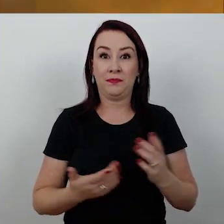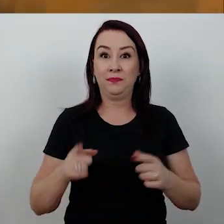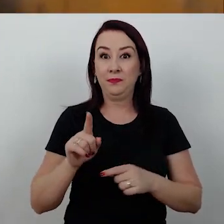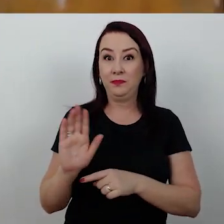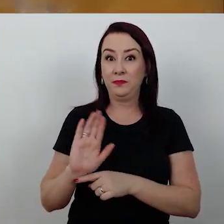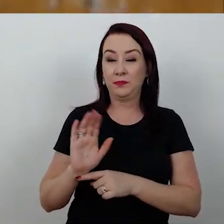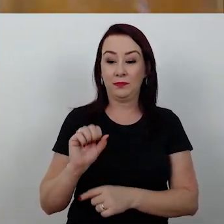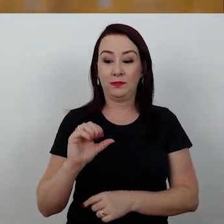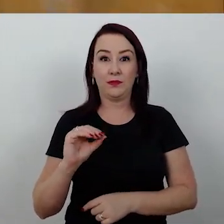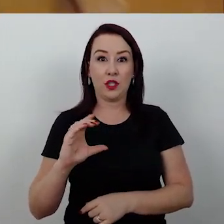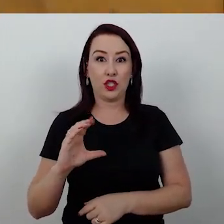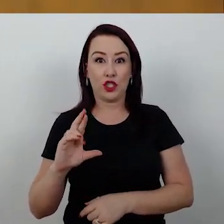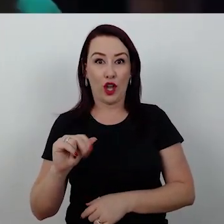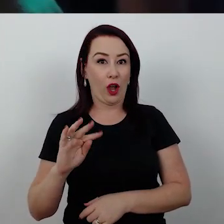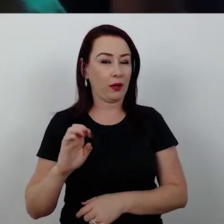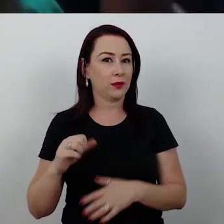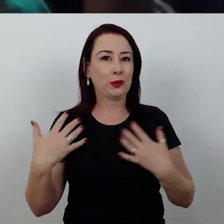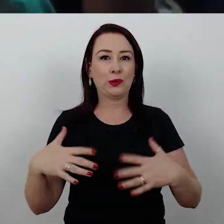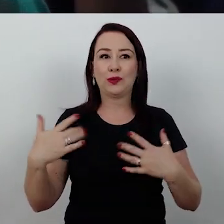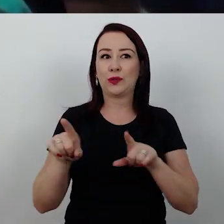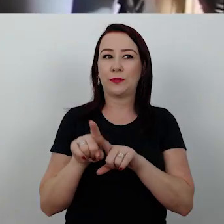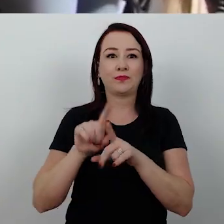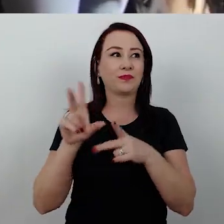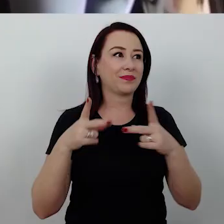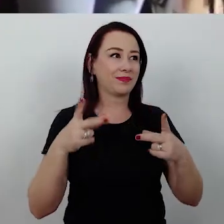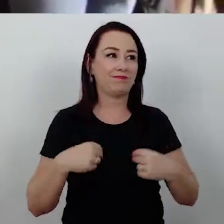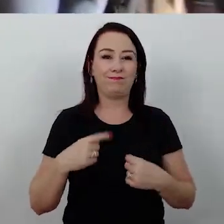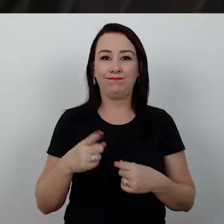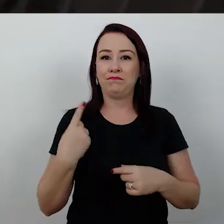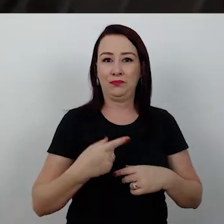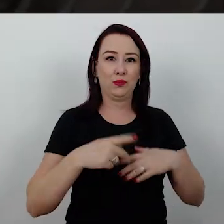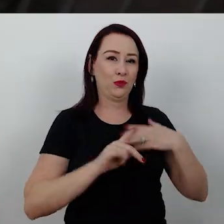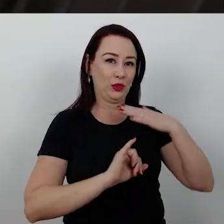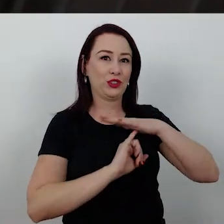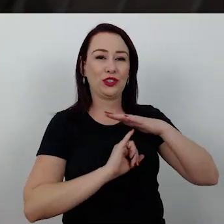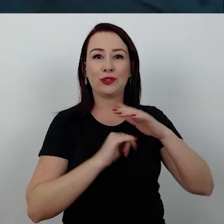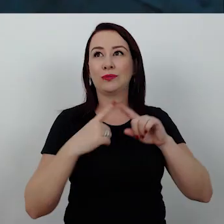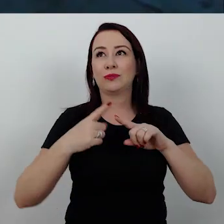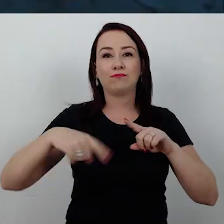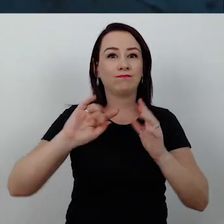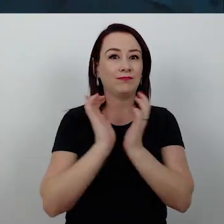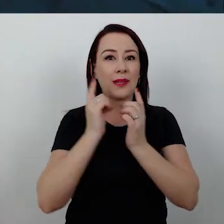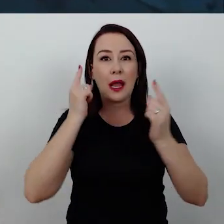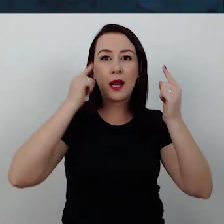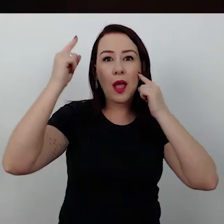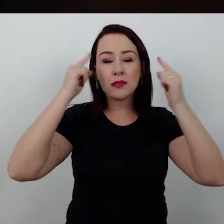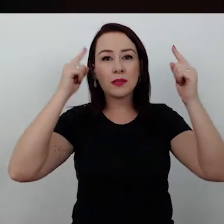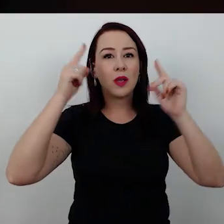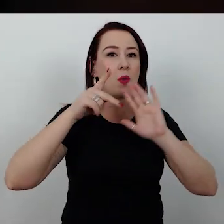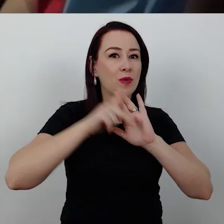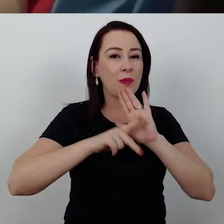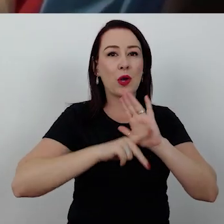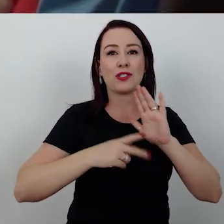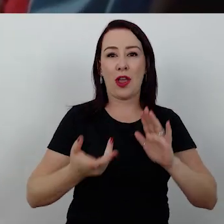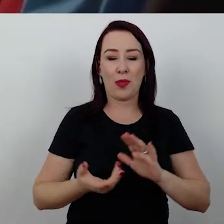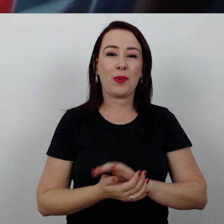A longa-metragem Sócrates foi um presente para o Instituto, do ponto de vista de criação de projeto